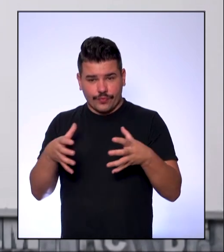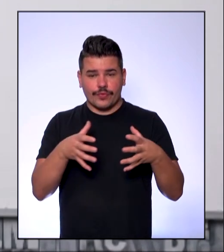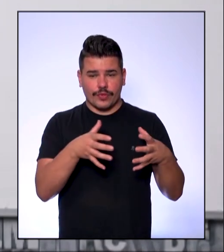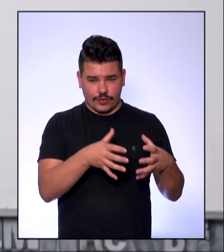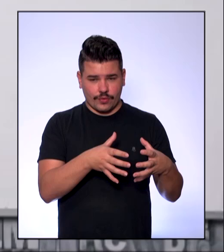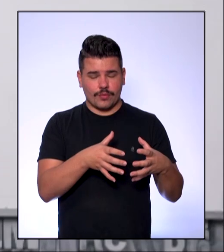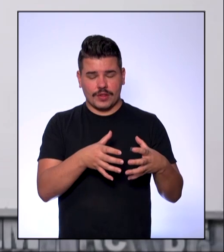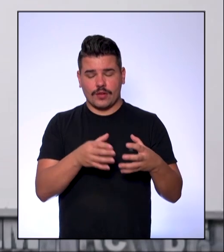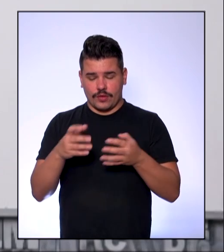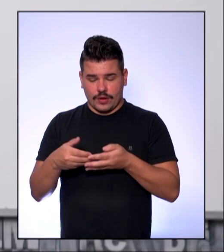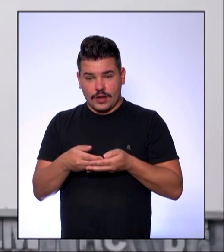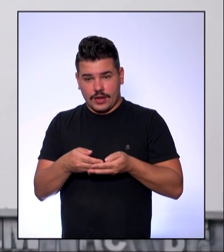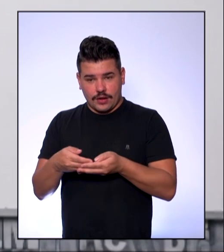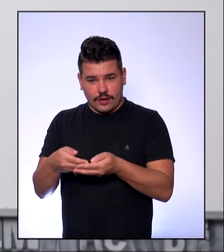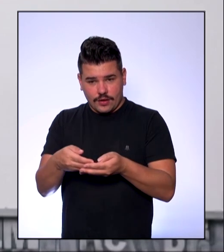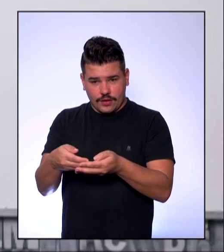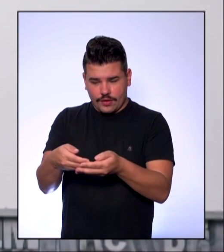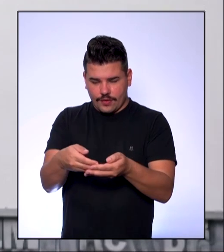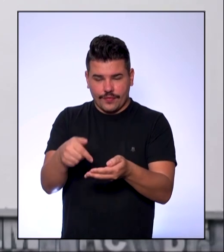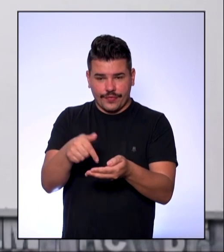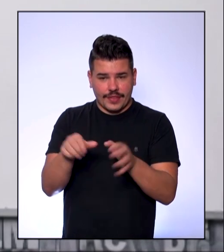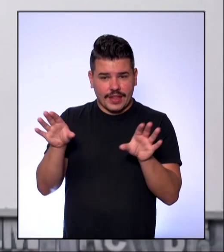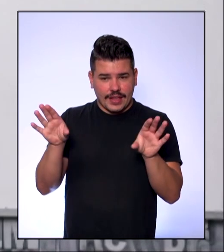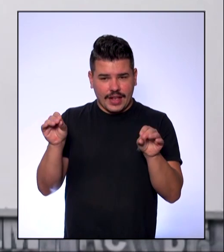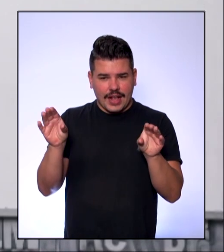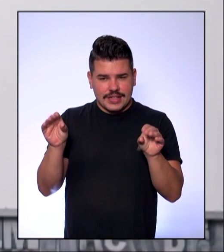no Brasil alguns